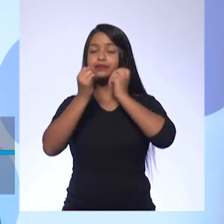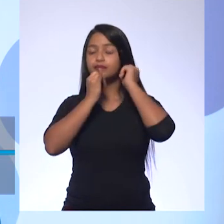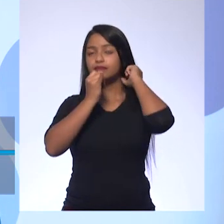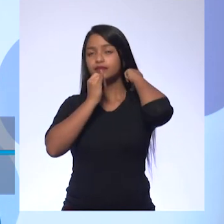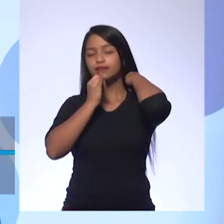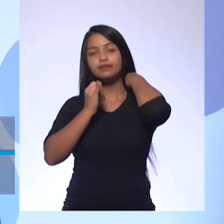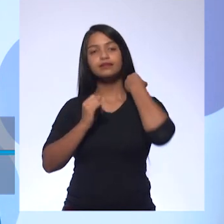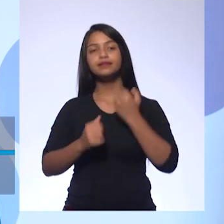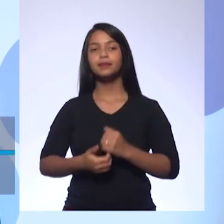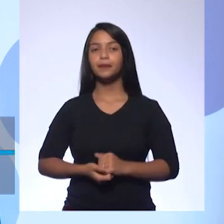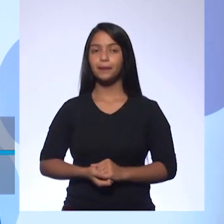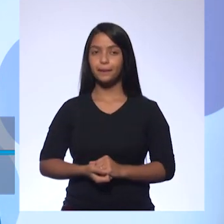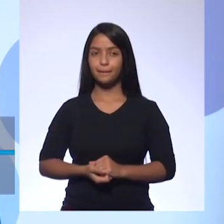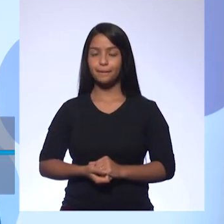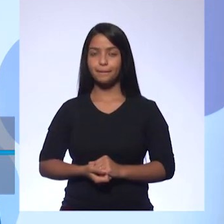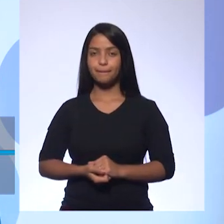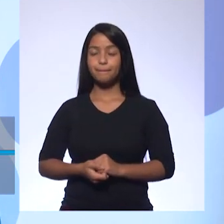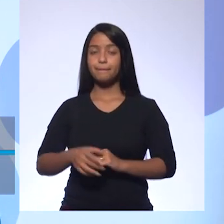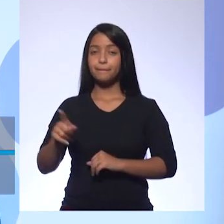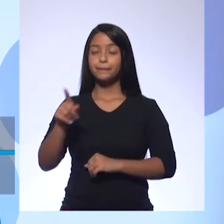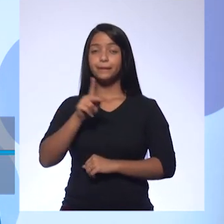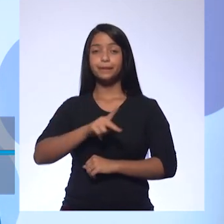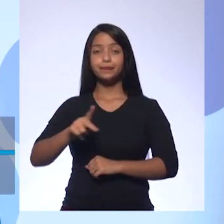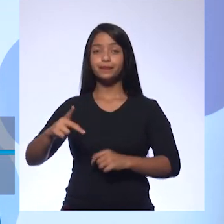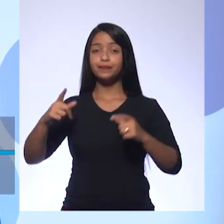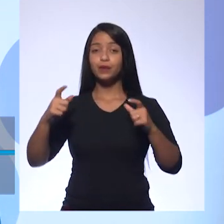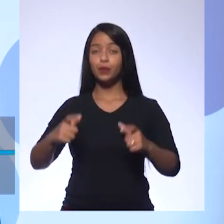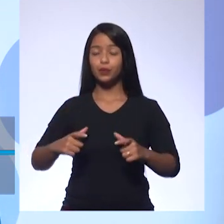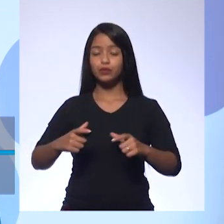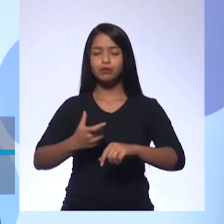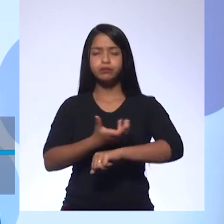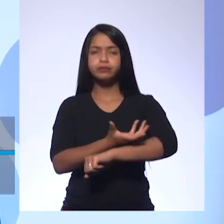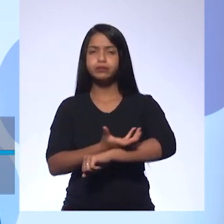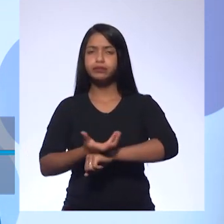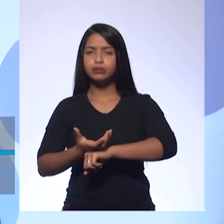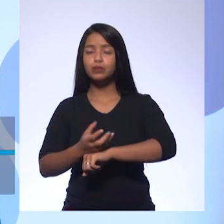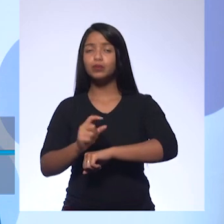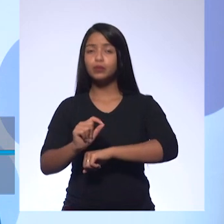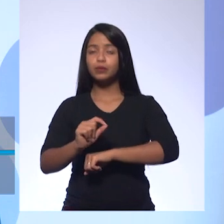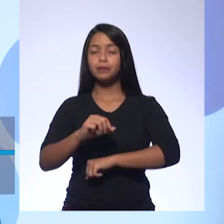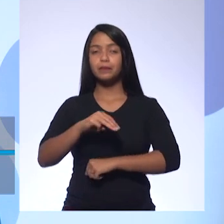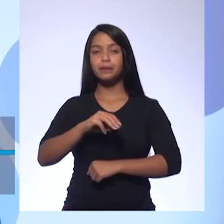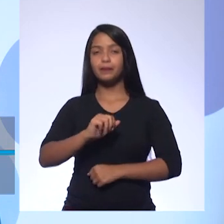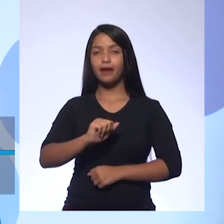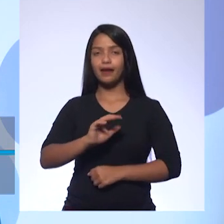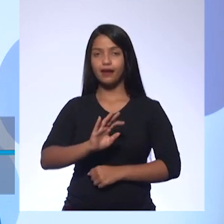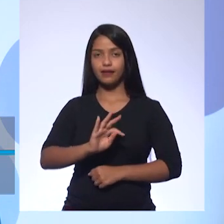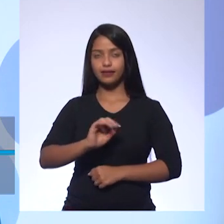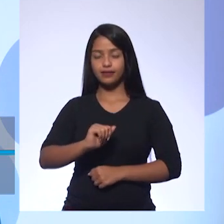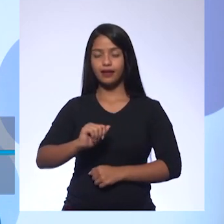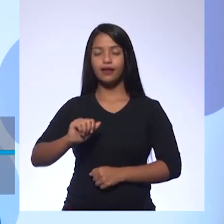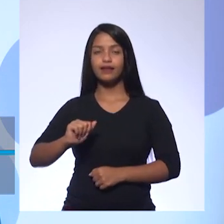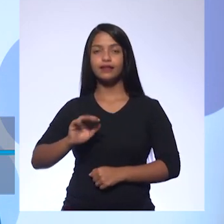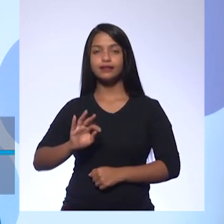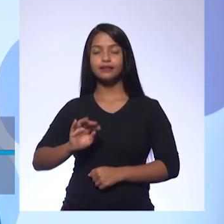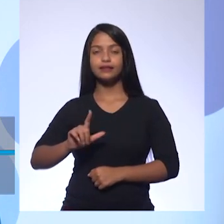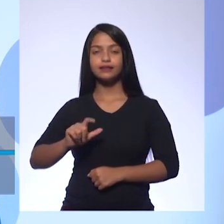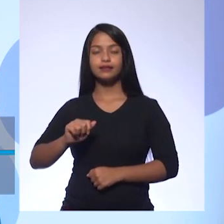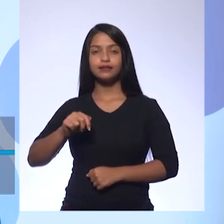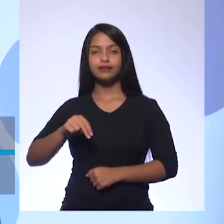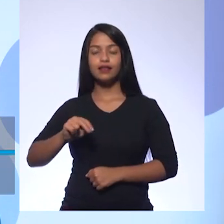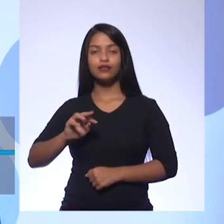aí essa contribuição, onde ela é professora, é Mata Atlântica, né? Acho que resumiu bastante. São várias participações